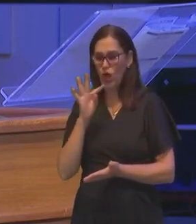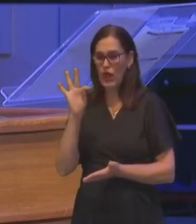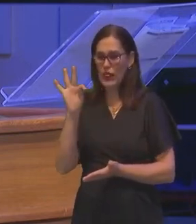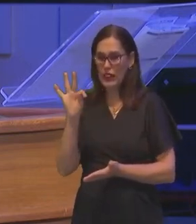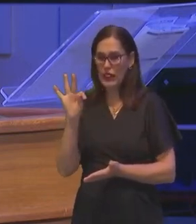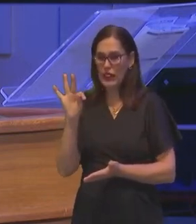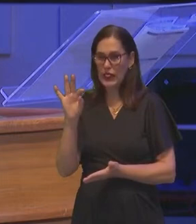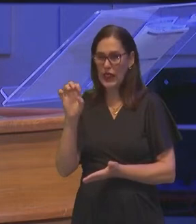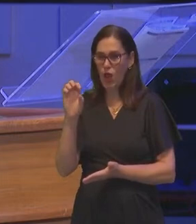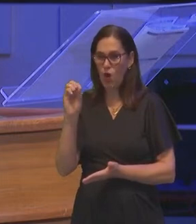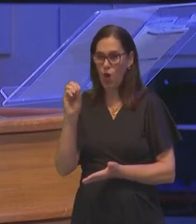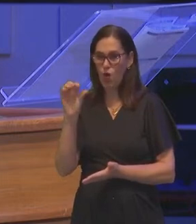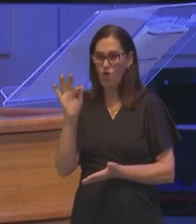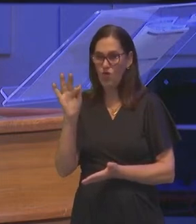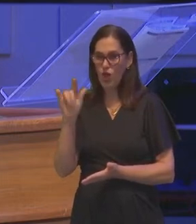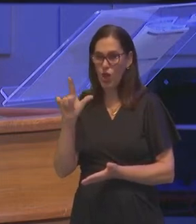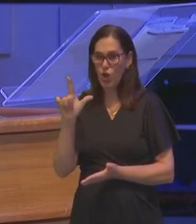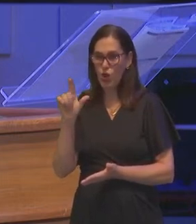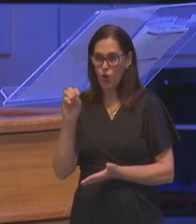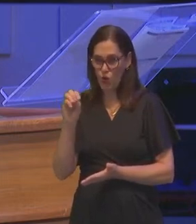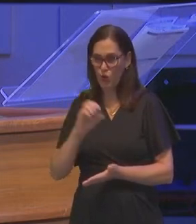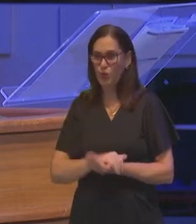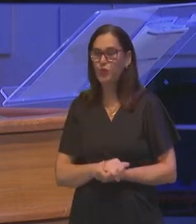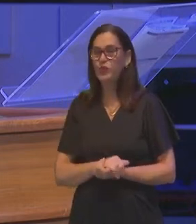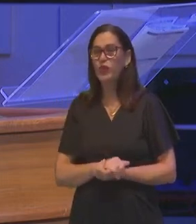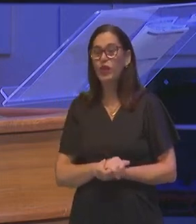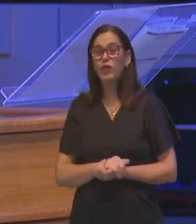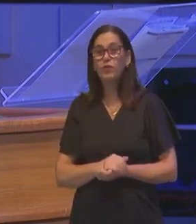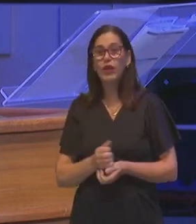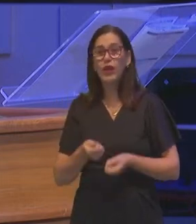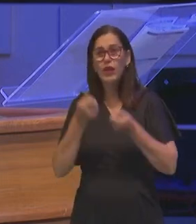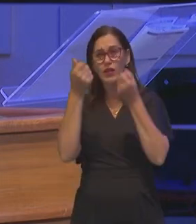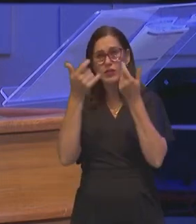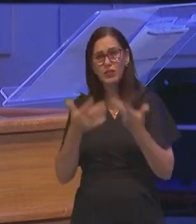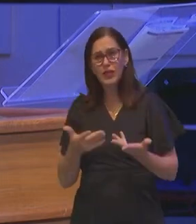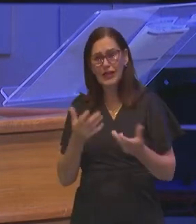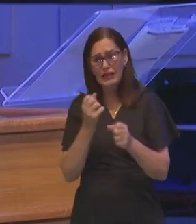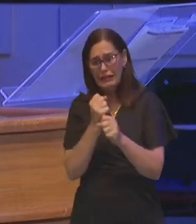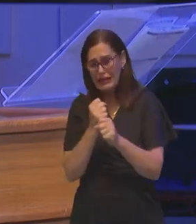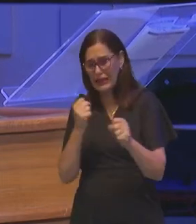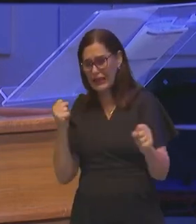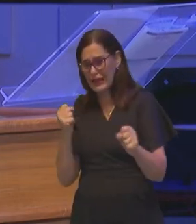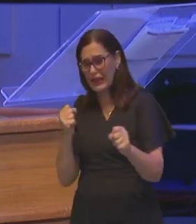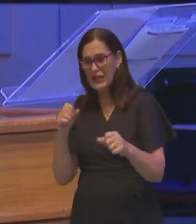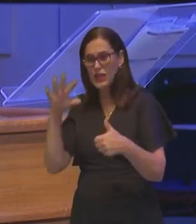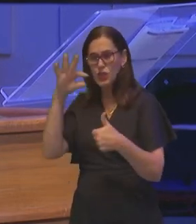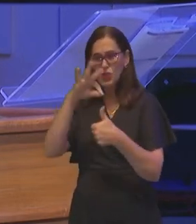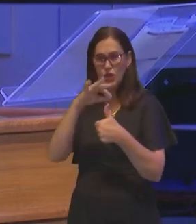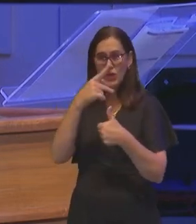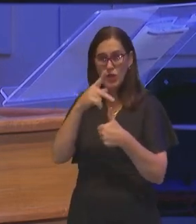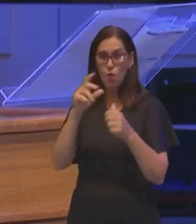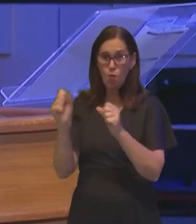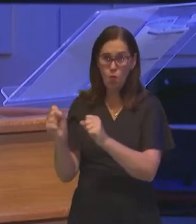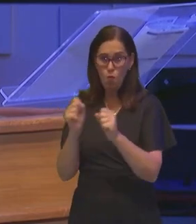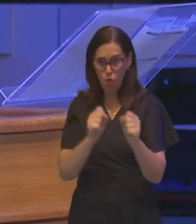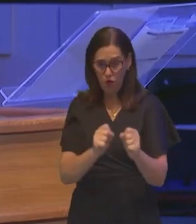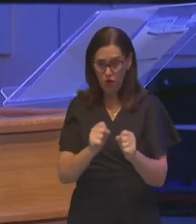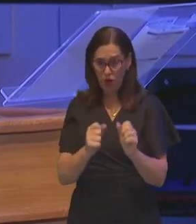Teófilo, para dizer a respeito da grandeza de Cristo, o seu poder,